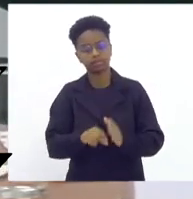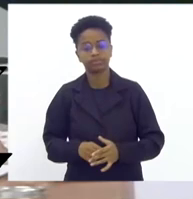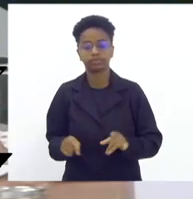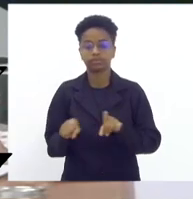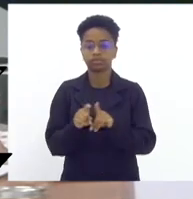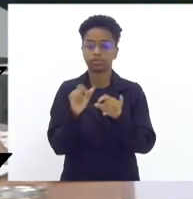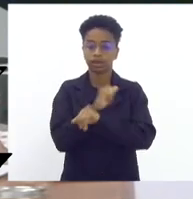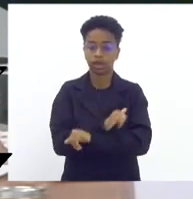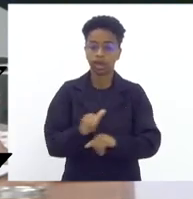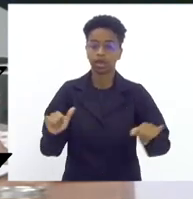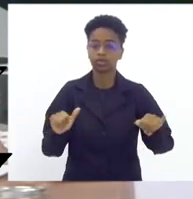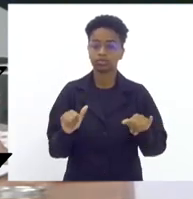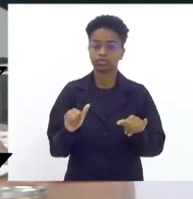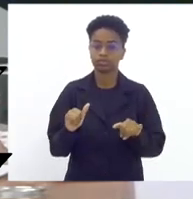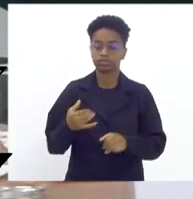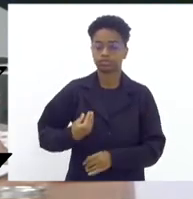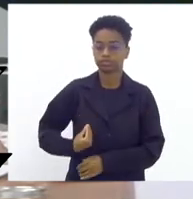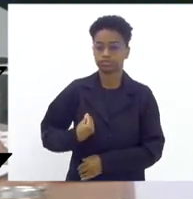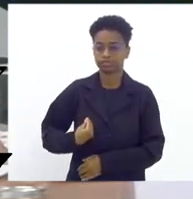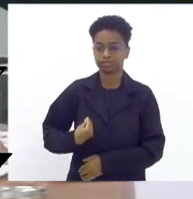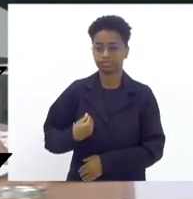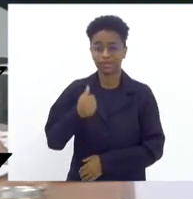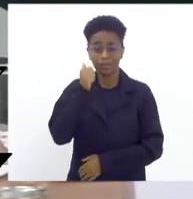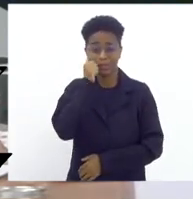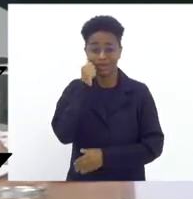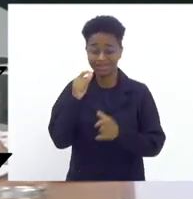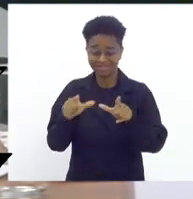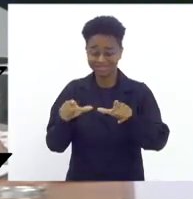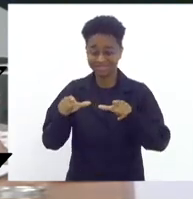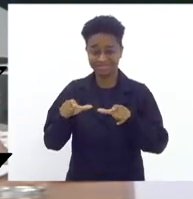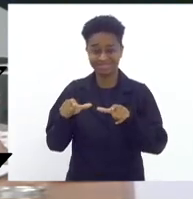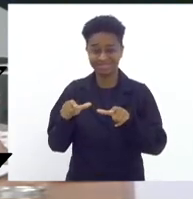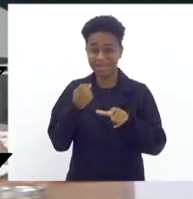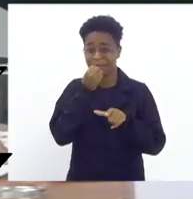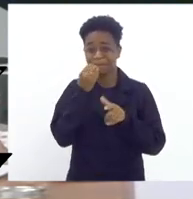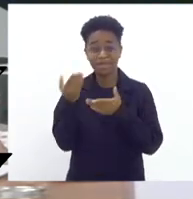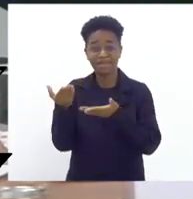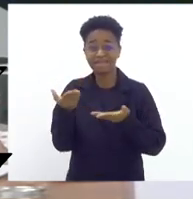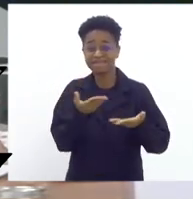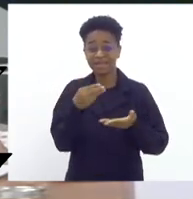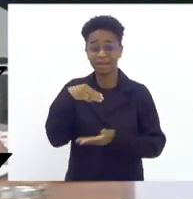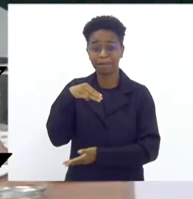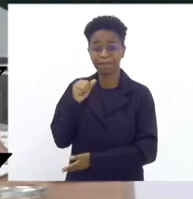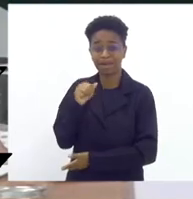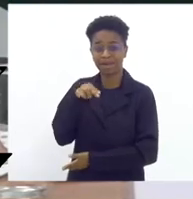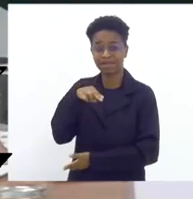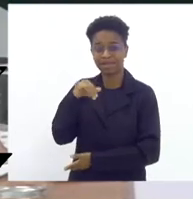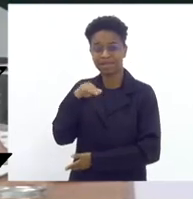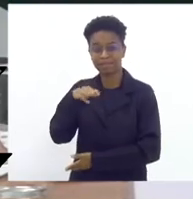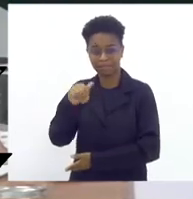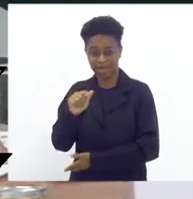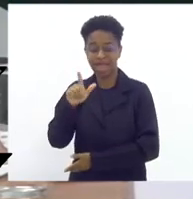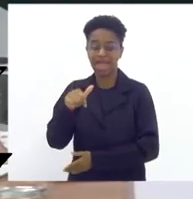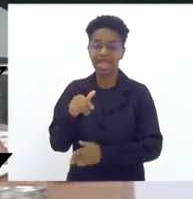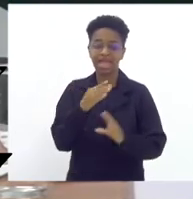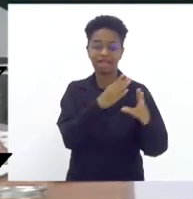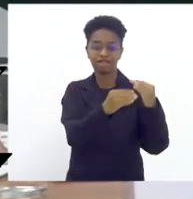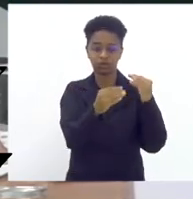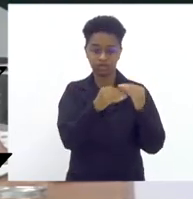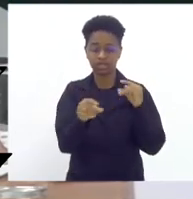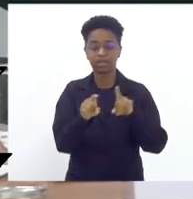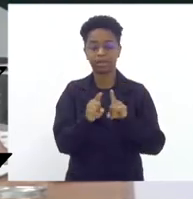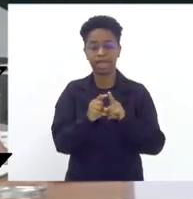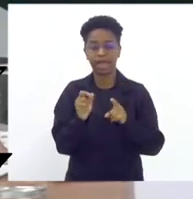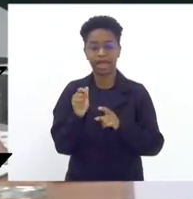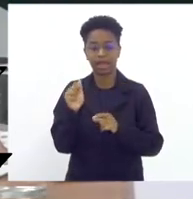de anunciar a presença muito bonitinho um bilhete que chegou para mim bem-vindo manima que é refugiado e assistente social da